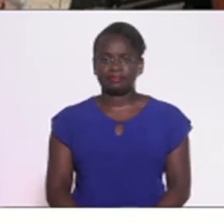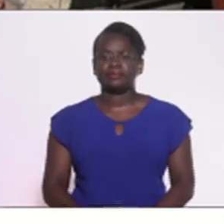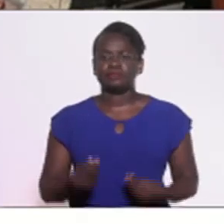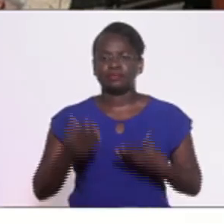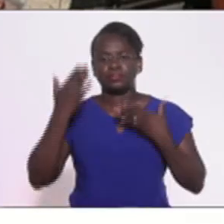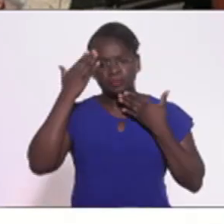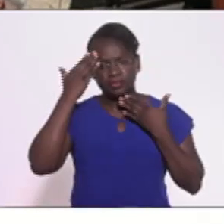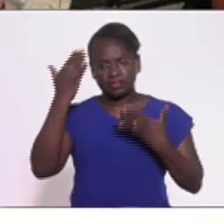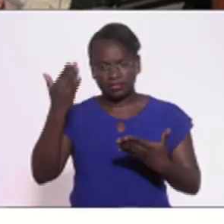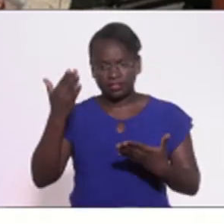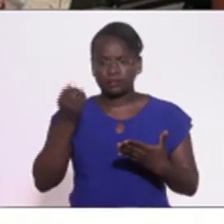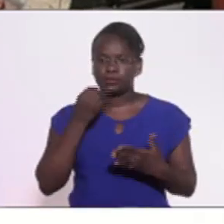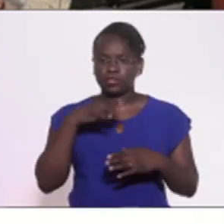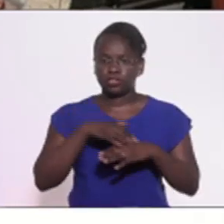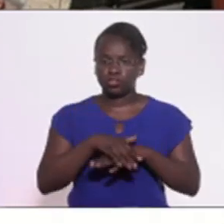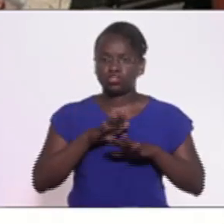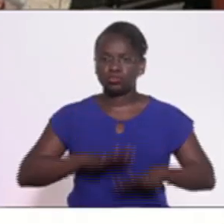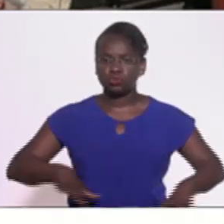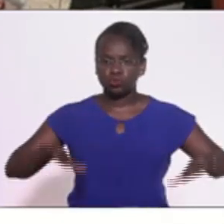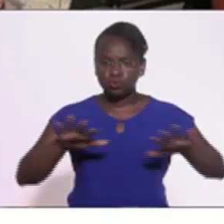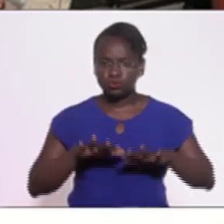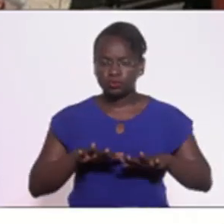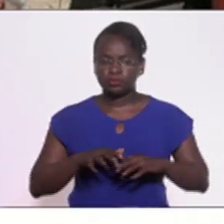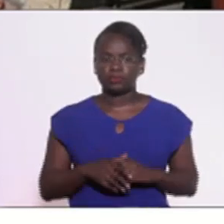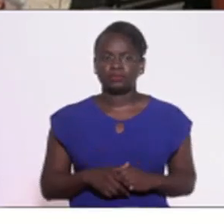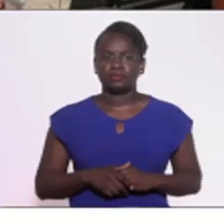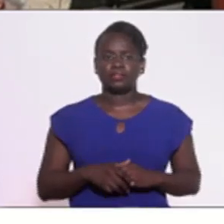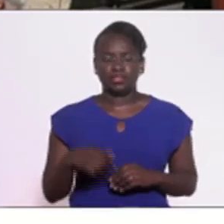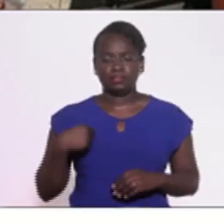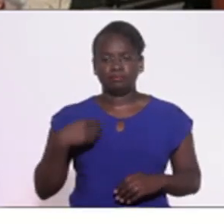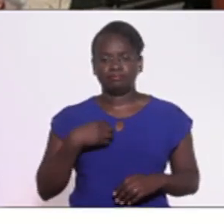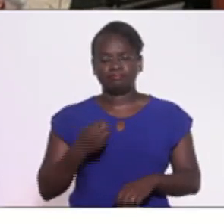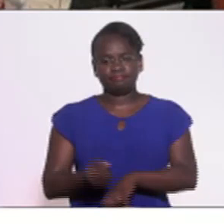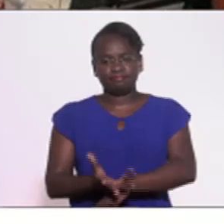Muito obrigado, boa noite a todos. Eu fico